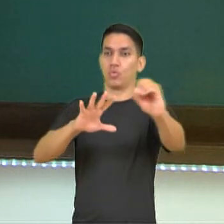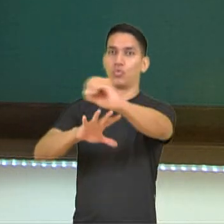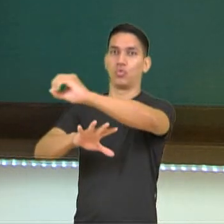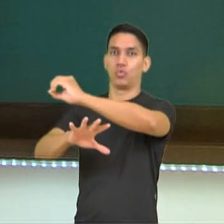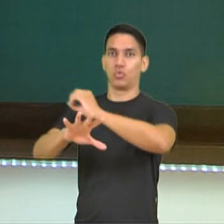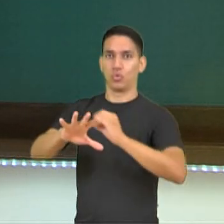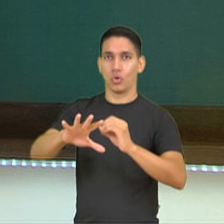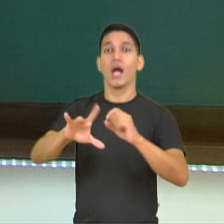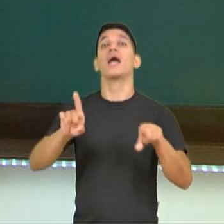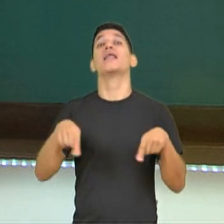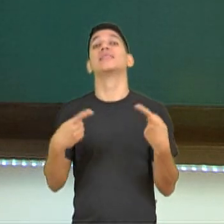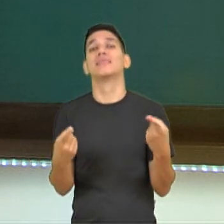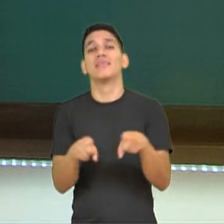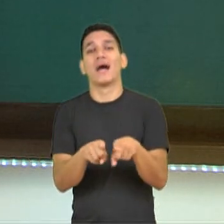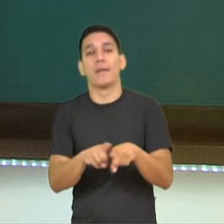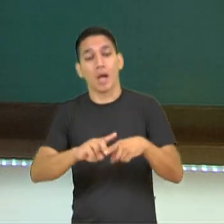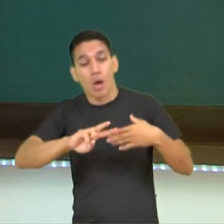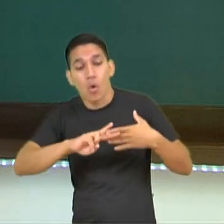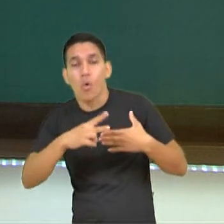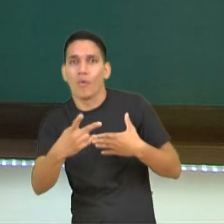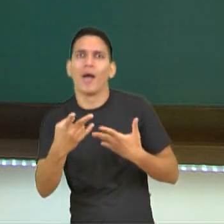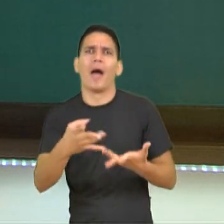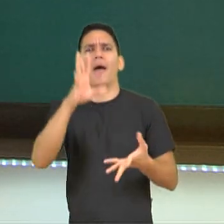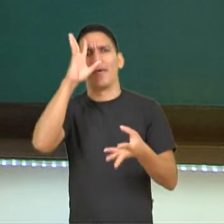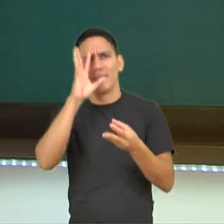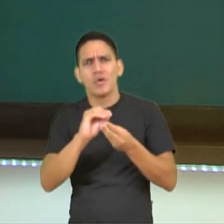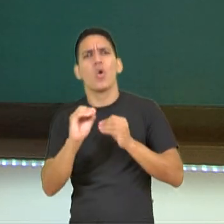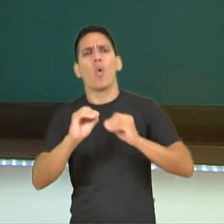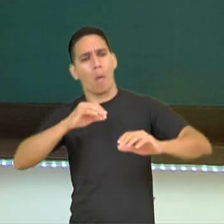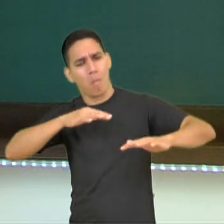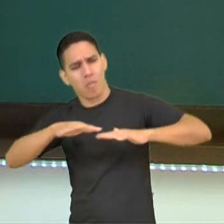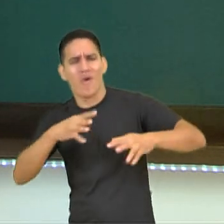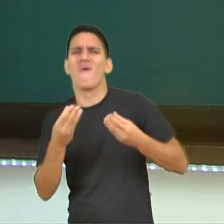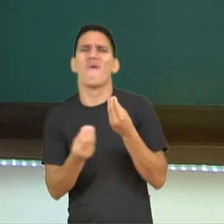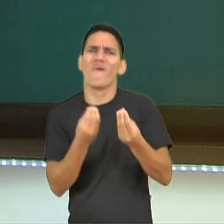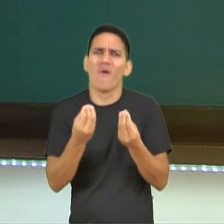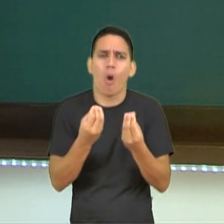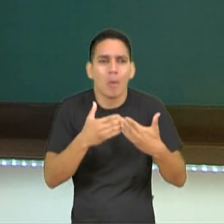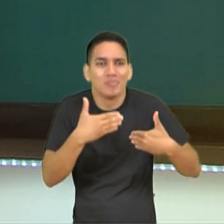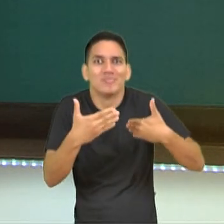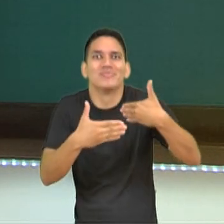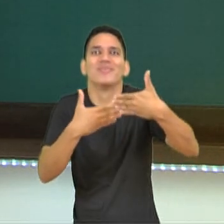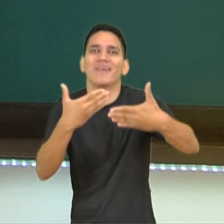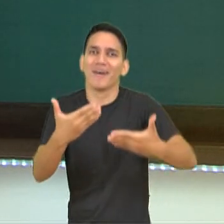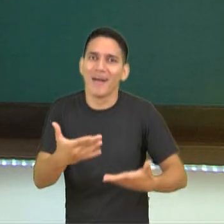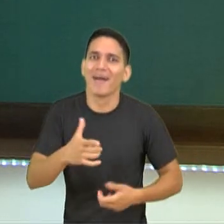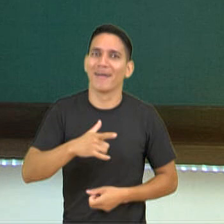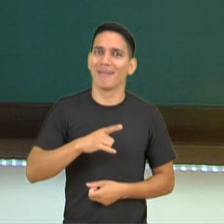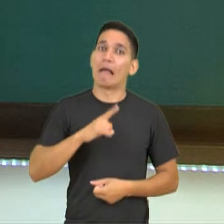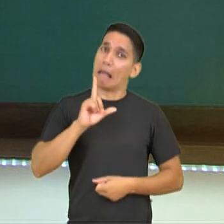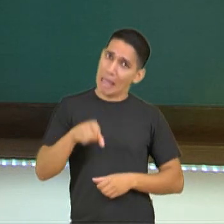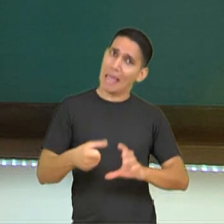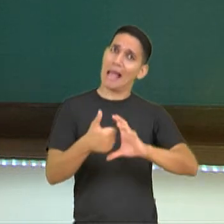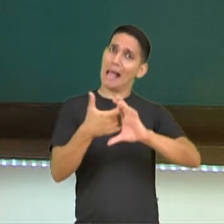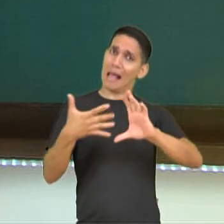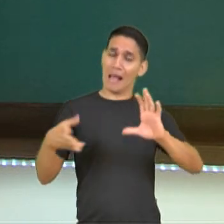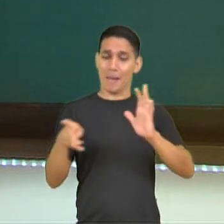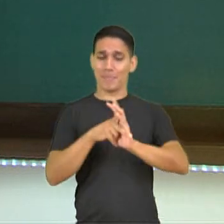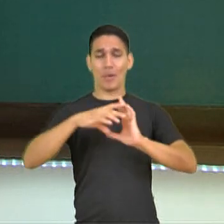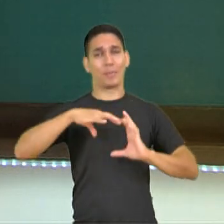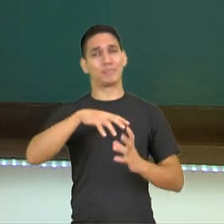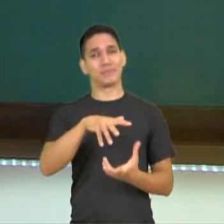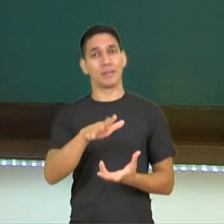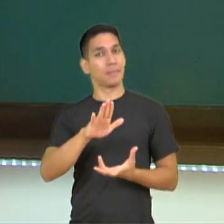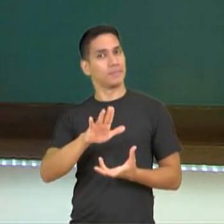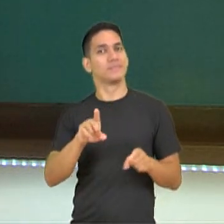importante? Claro, conhecer os movimentos, como eles acontecem, isso é uma característica do planeta Terra,